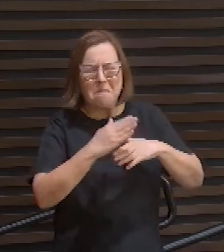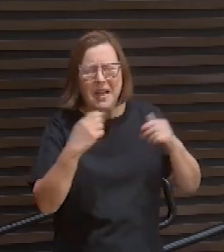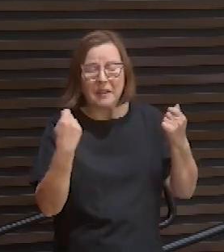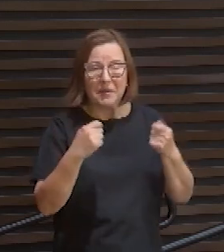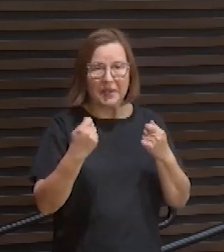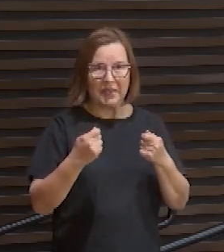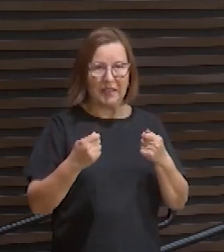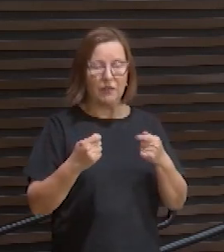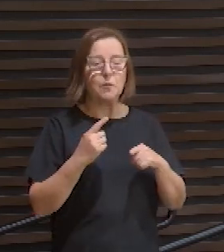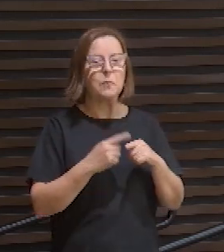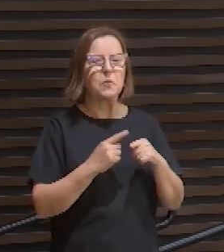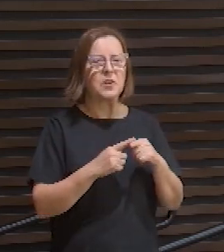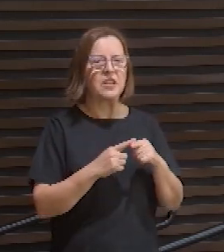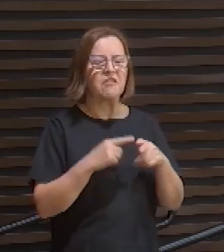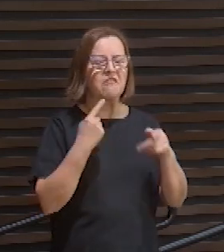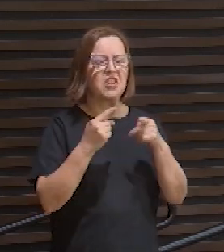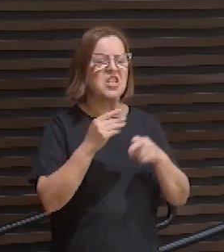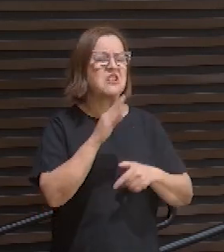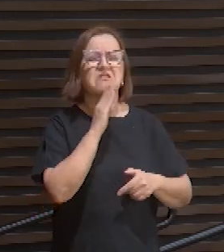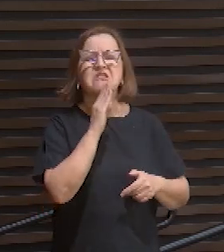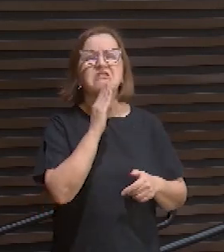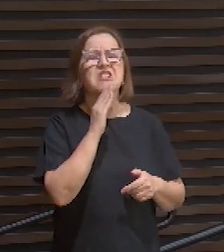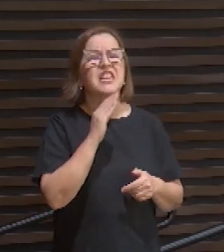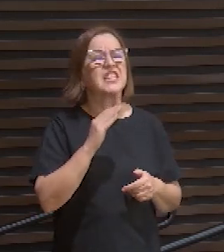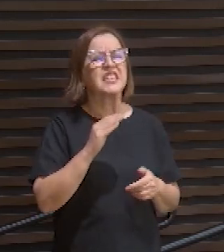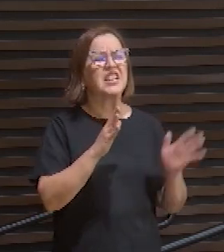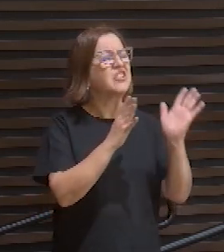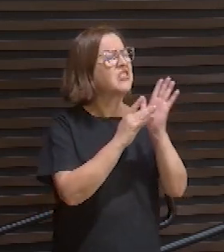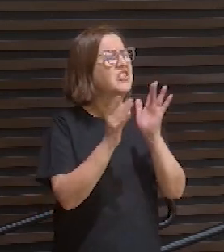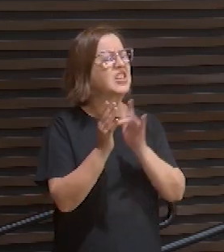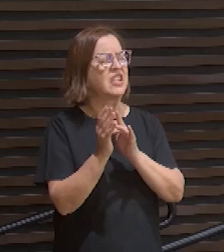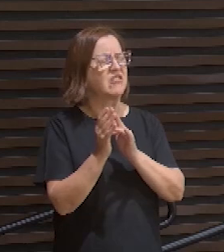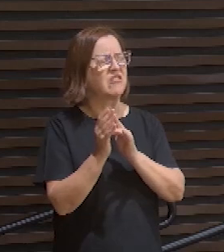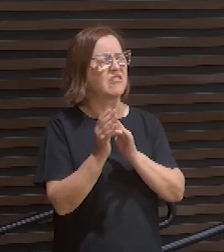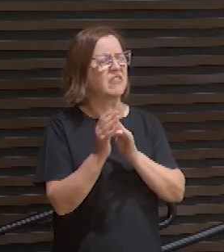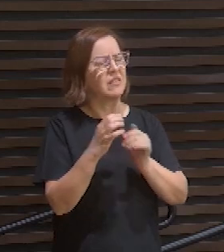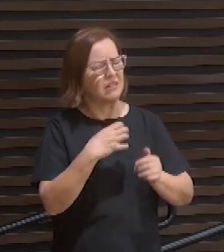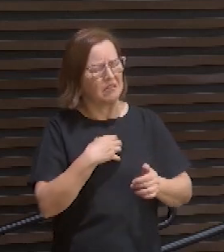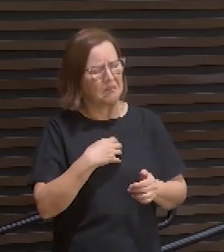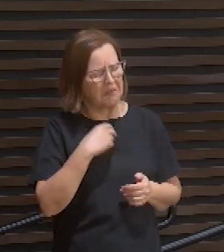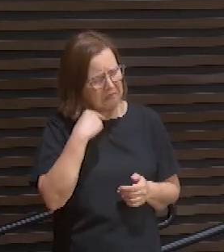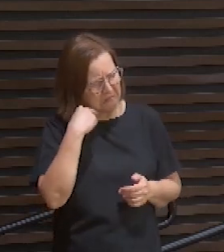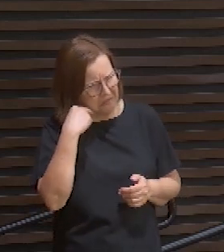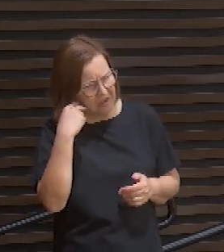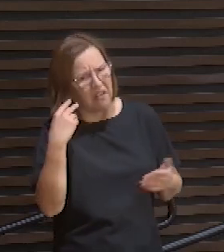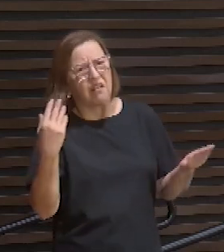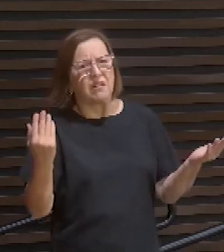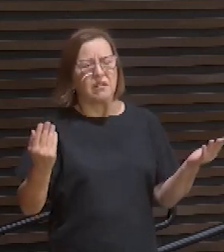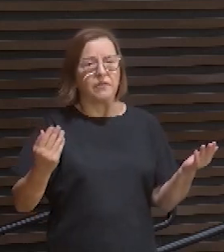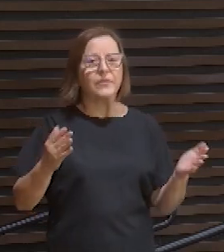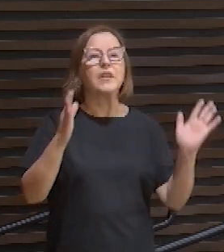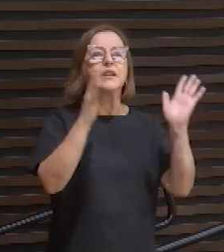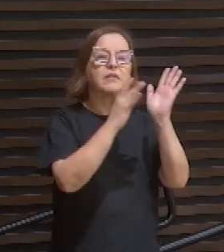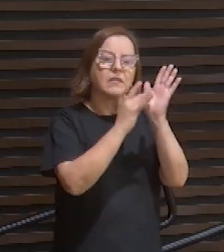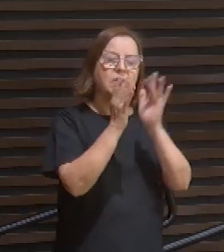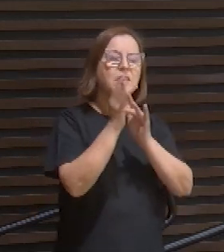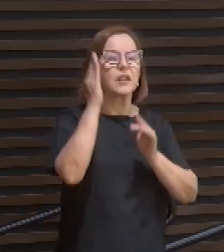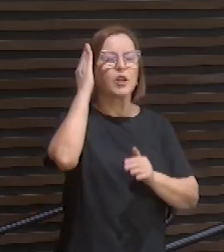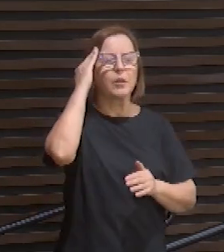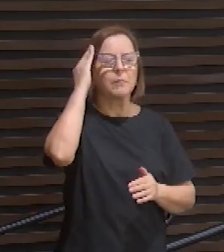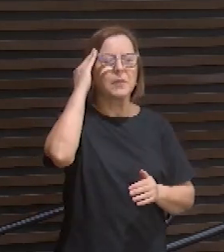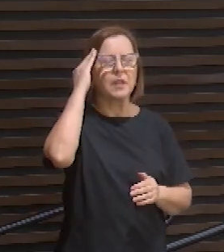tinha negado o seu Senhor de uma maneira vergonhosa. Jesus sabia o quanto Pedro